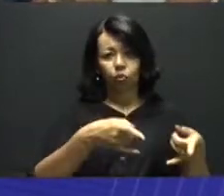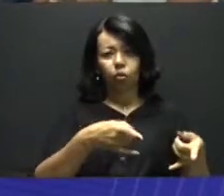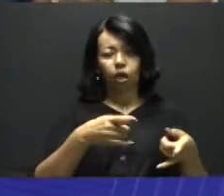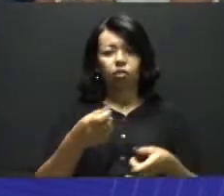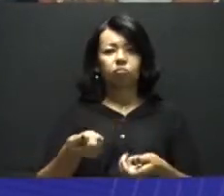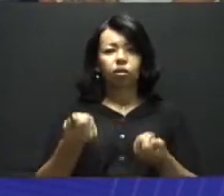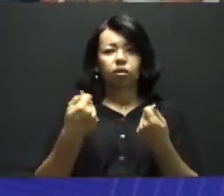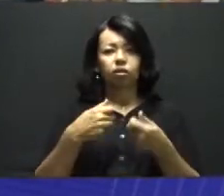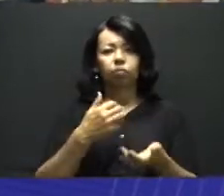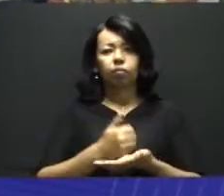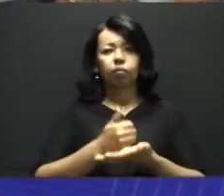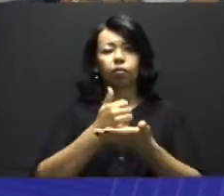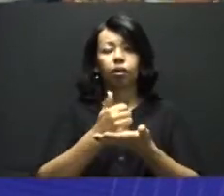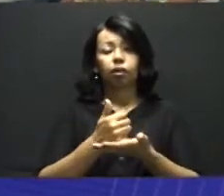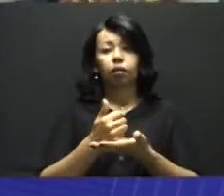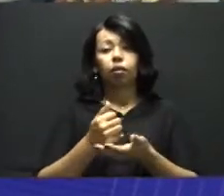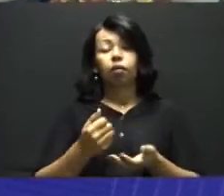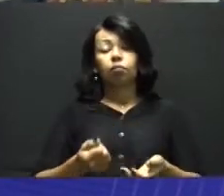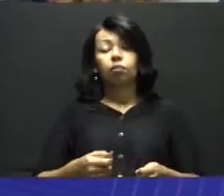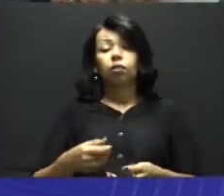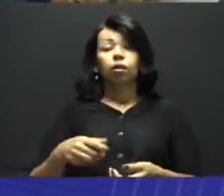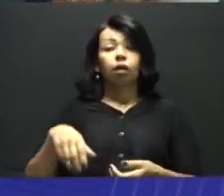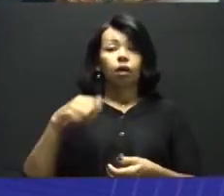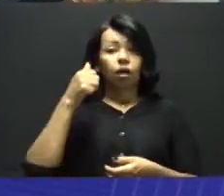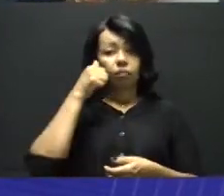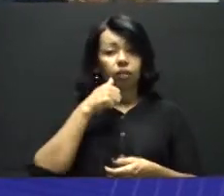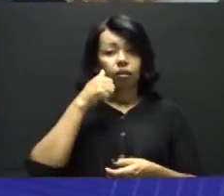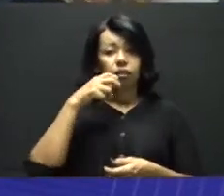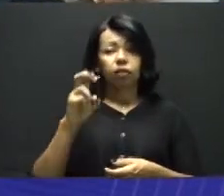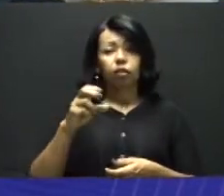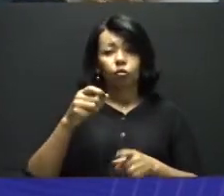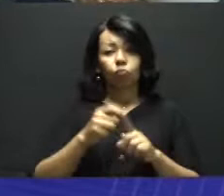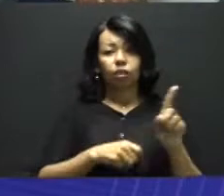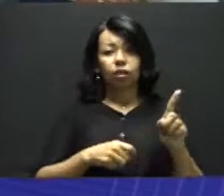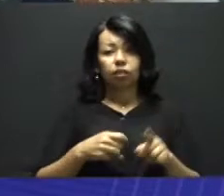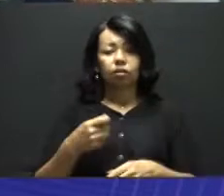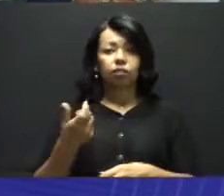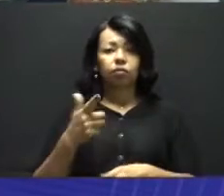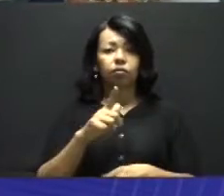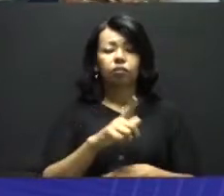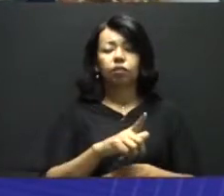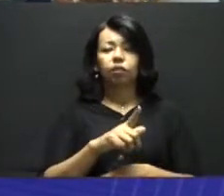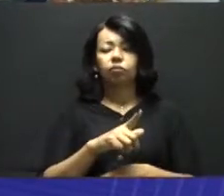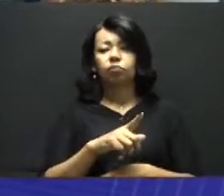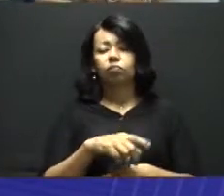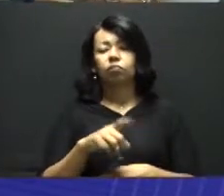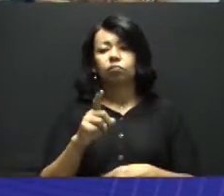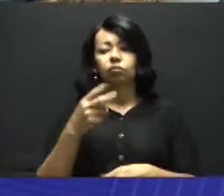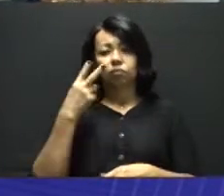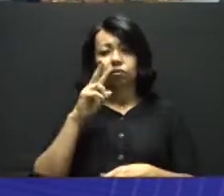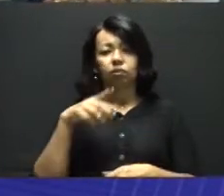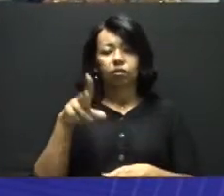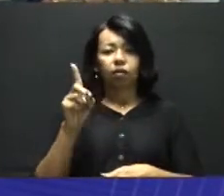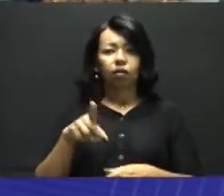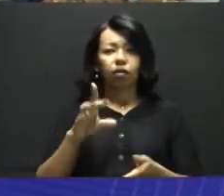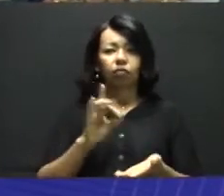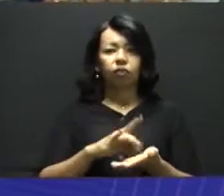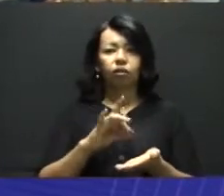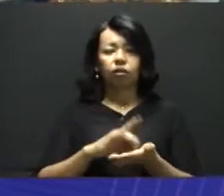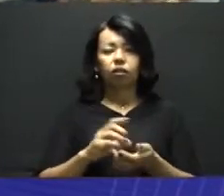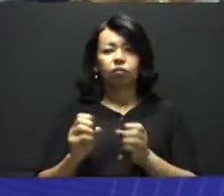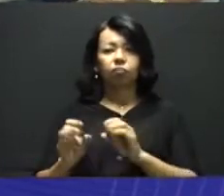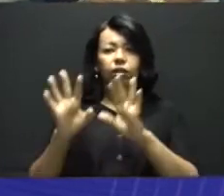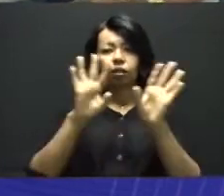peso a garota de cinco meses fez acompanhamento e é considerado um verdadeiro milagre de